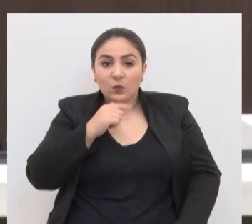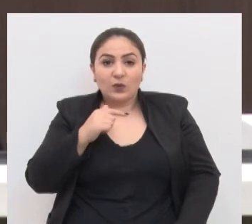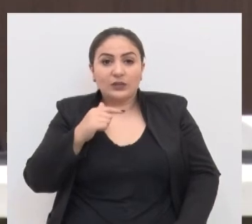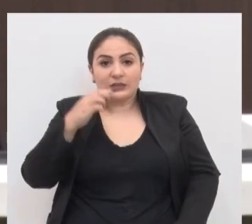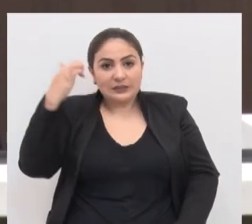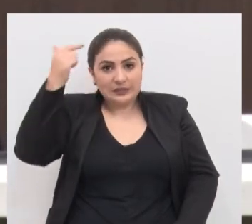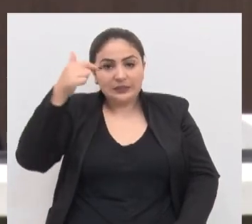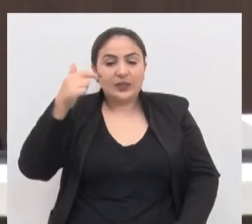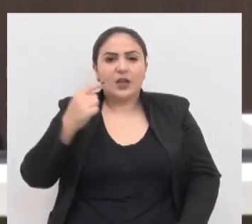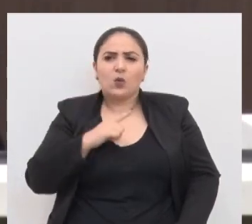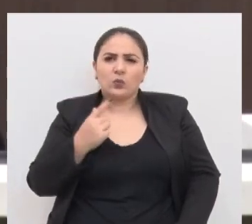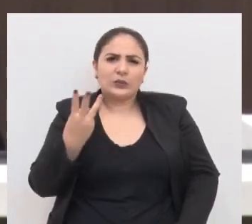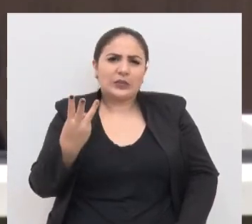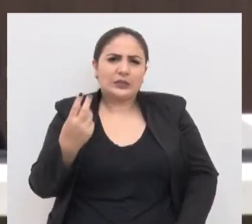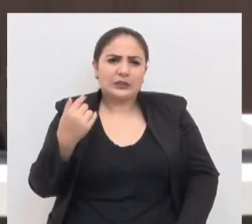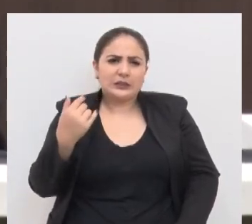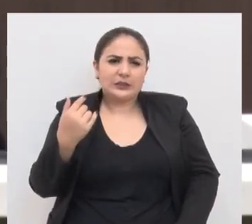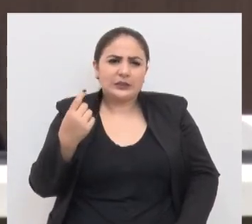3 anos para a cidade e vim